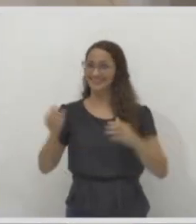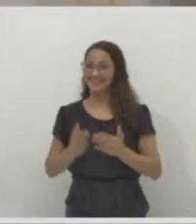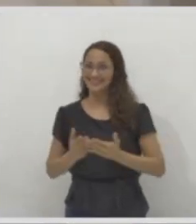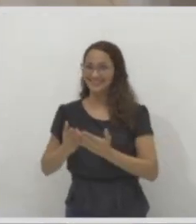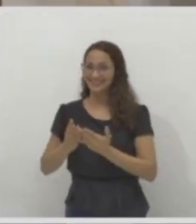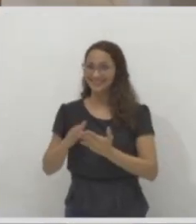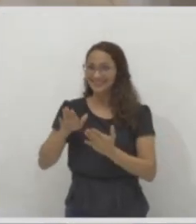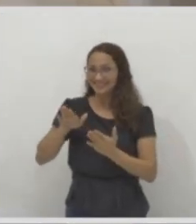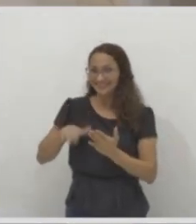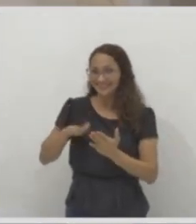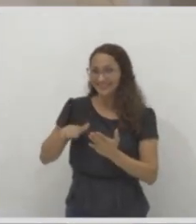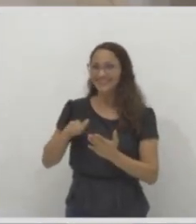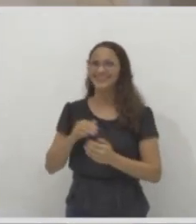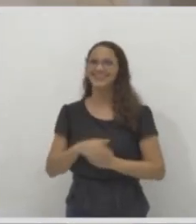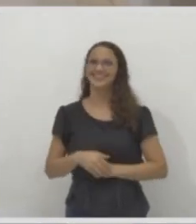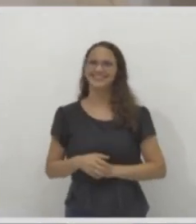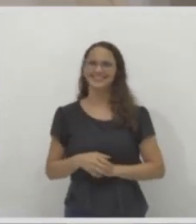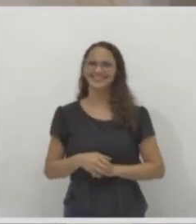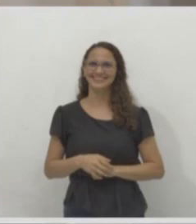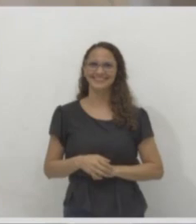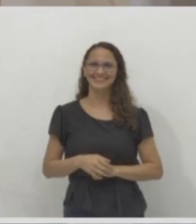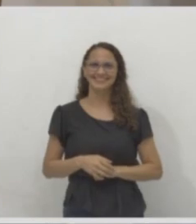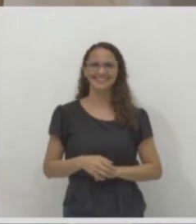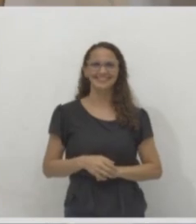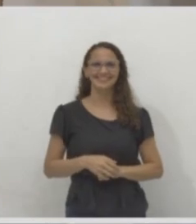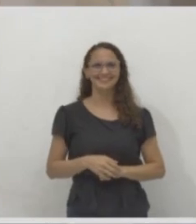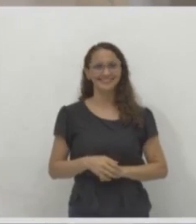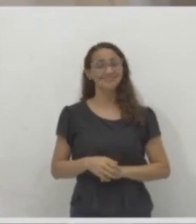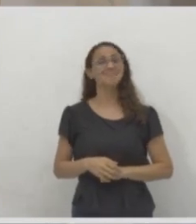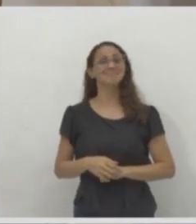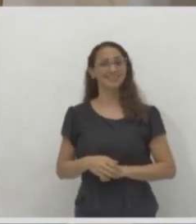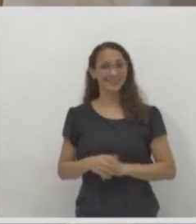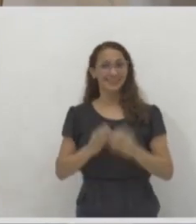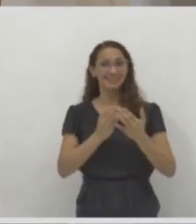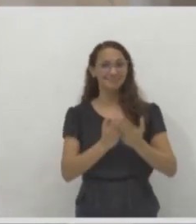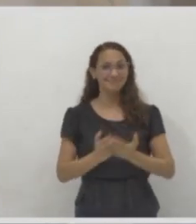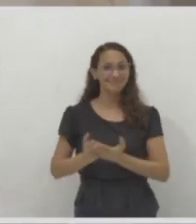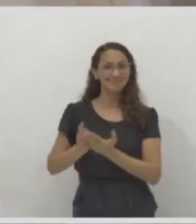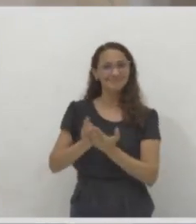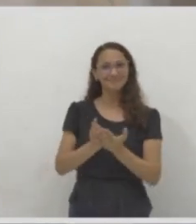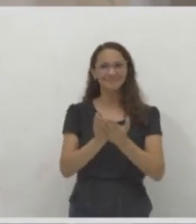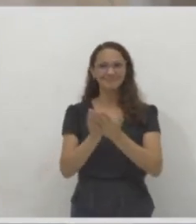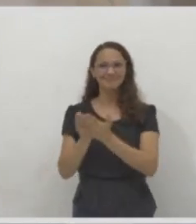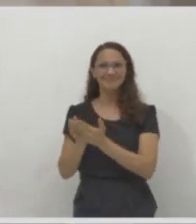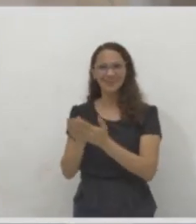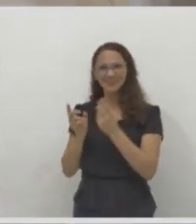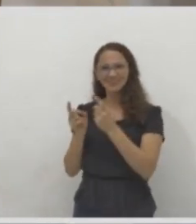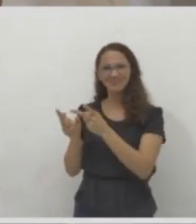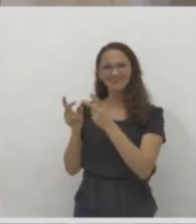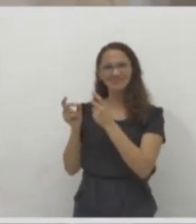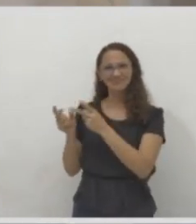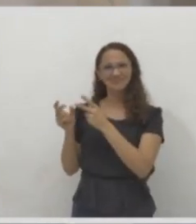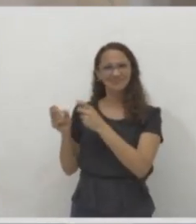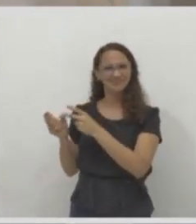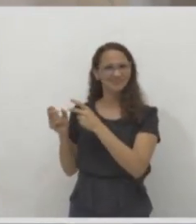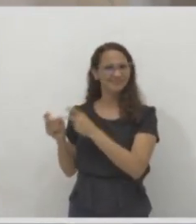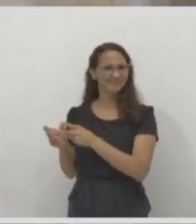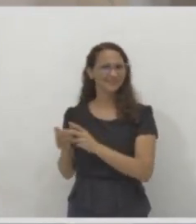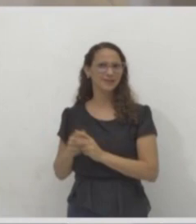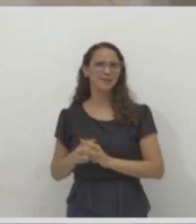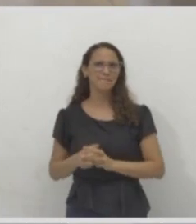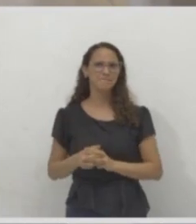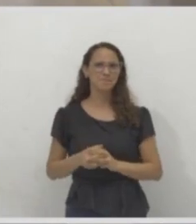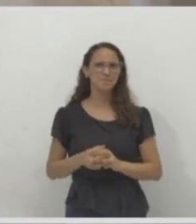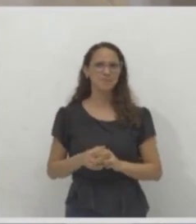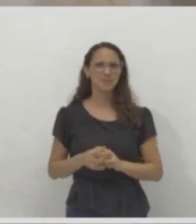vai lembrar desses barcos clandestinos que desciam os rios pela Amazônia justamente para fazer um comércio ali com o seringueiro. Eles